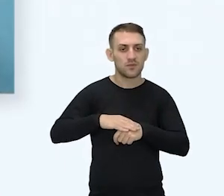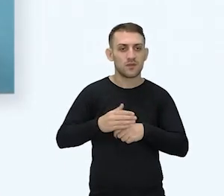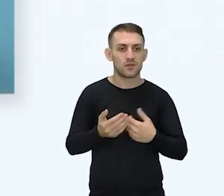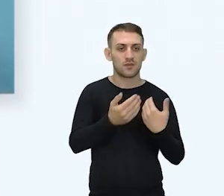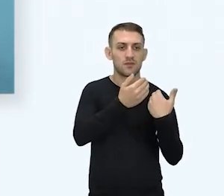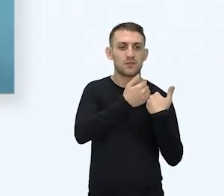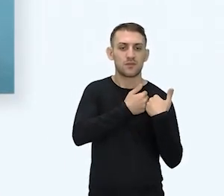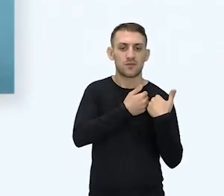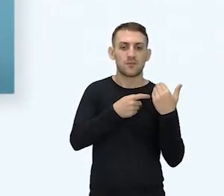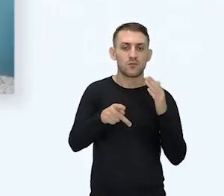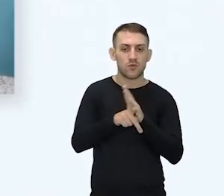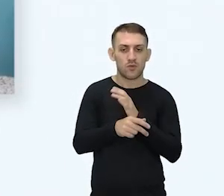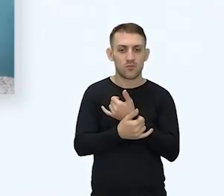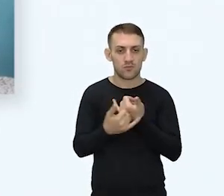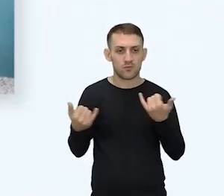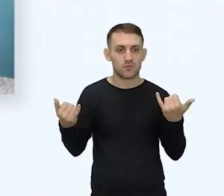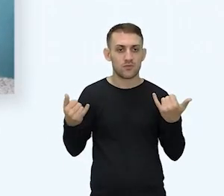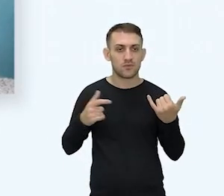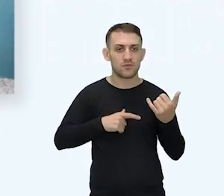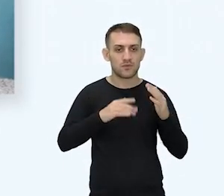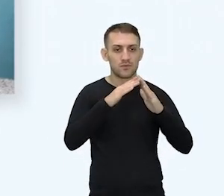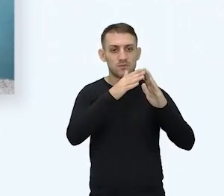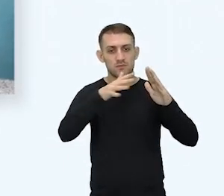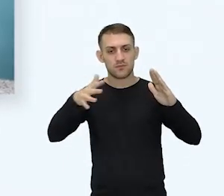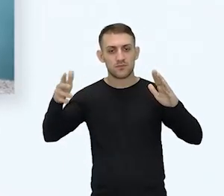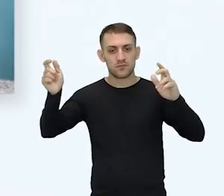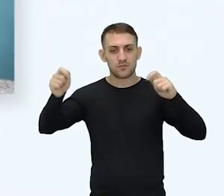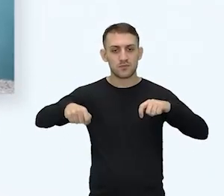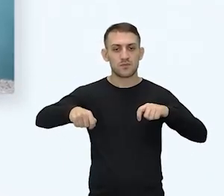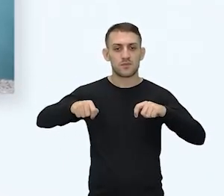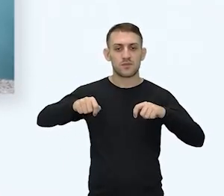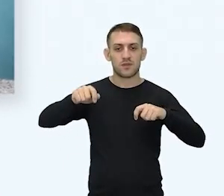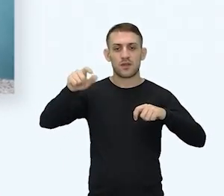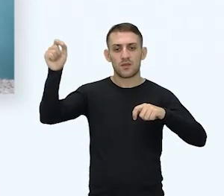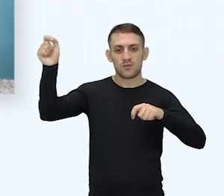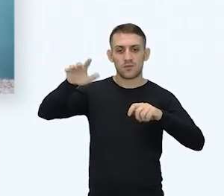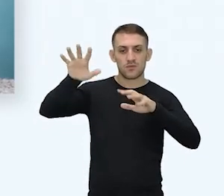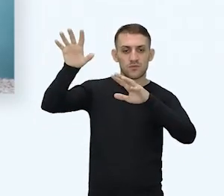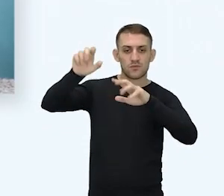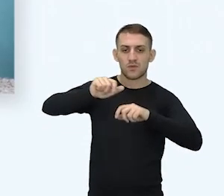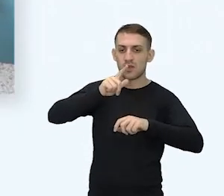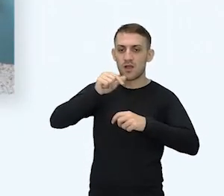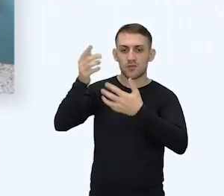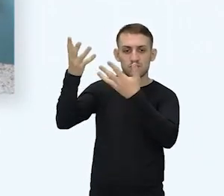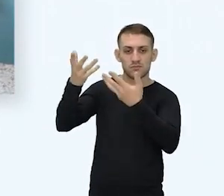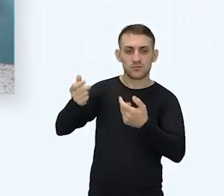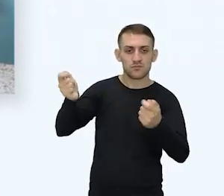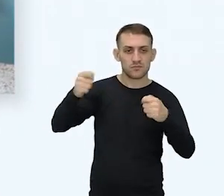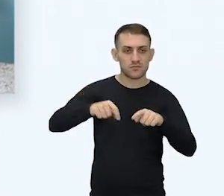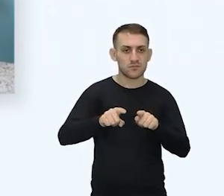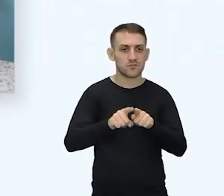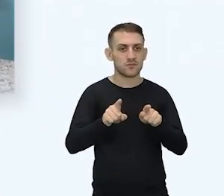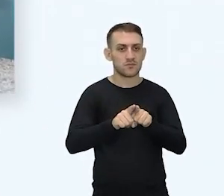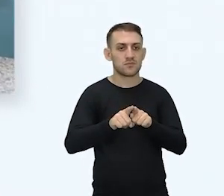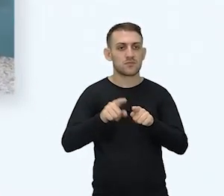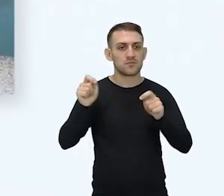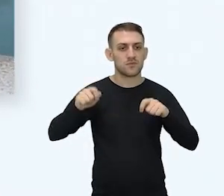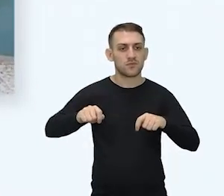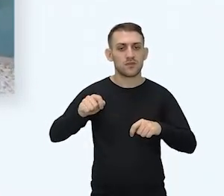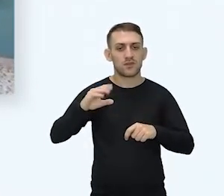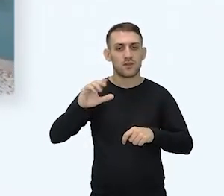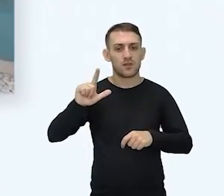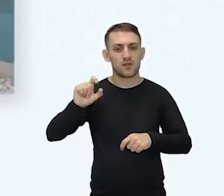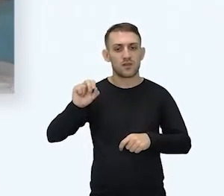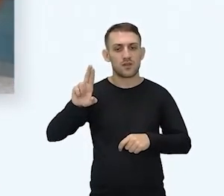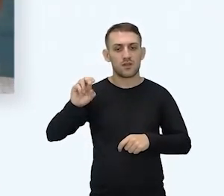responsável pela obtenção da energia. O telhado é projetado com um sistema de captação da água da chuva para o seu reaproveitamento. Também possui uma parabólica que